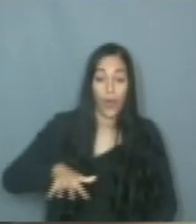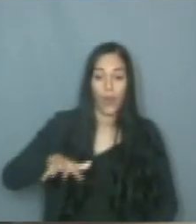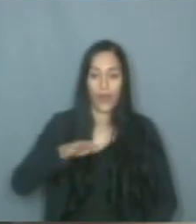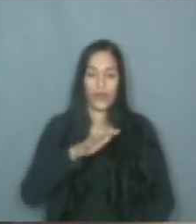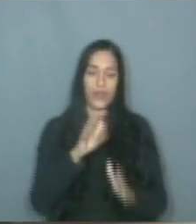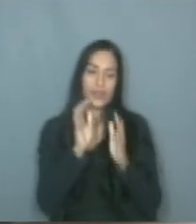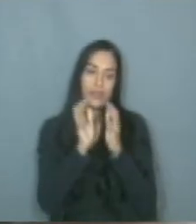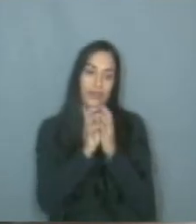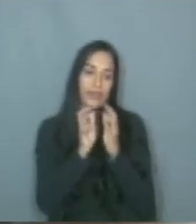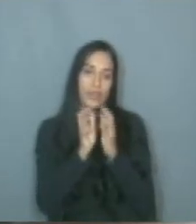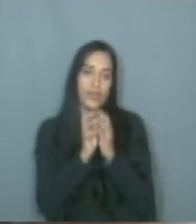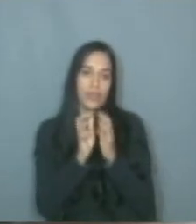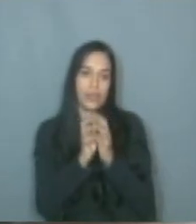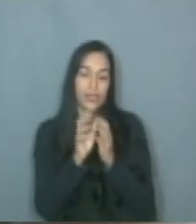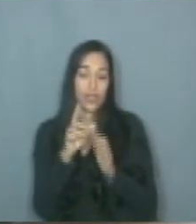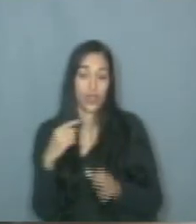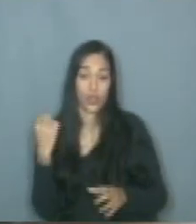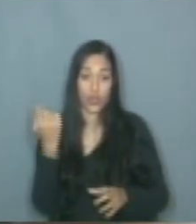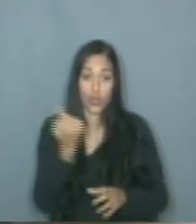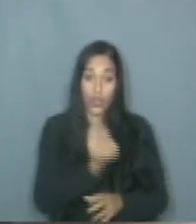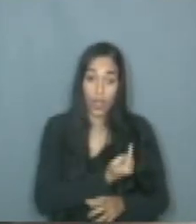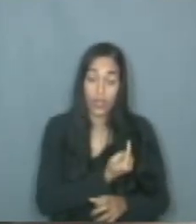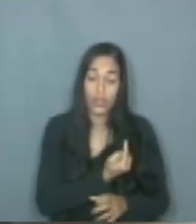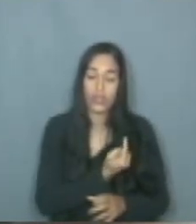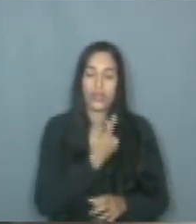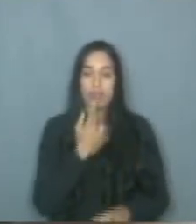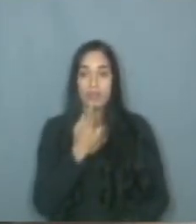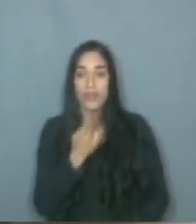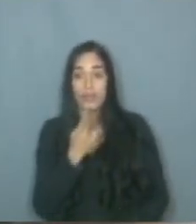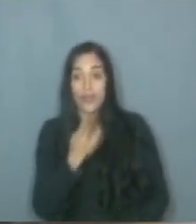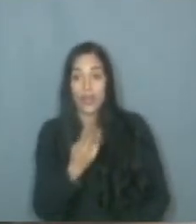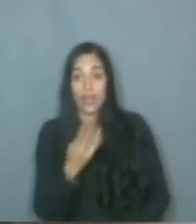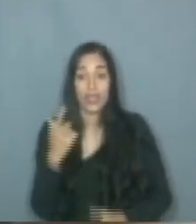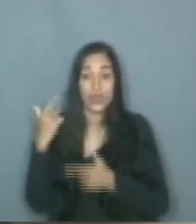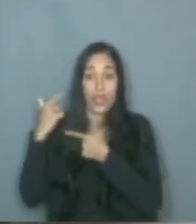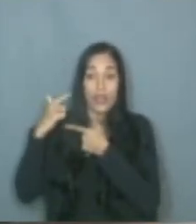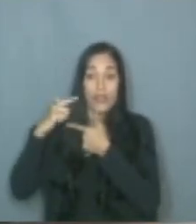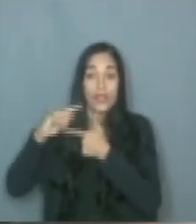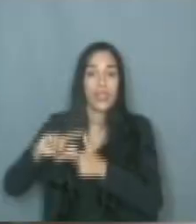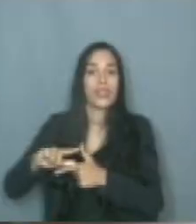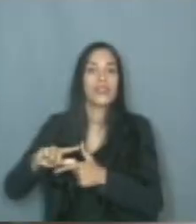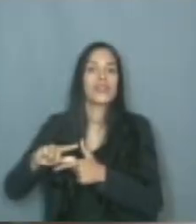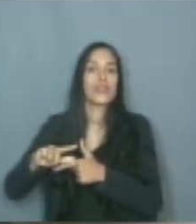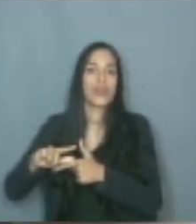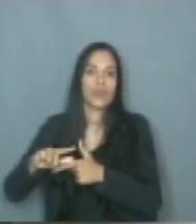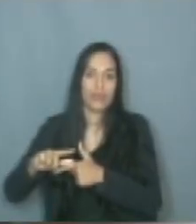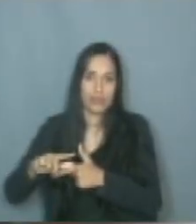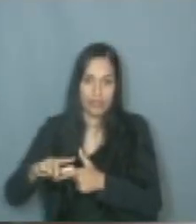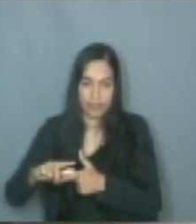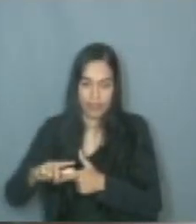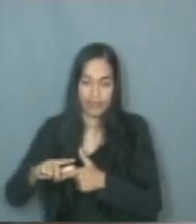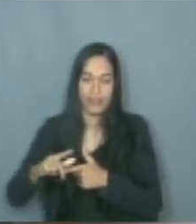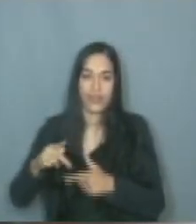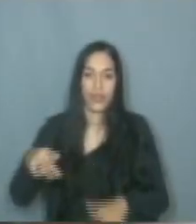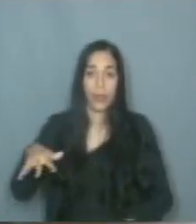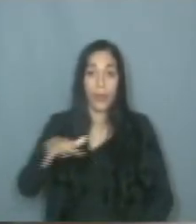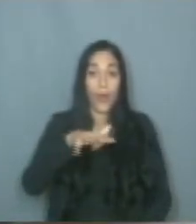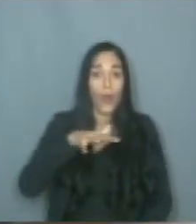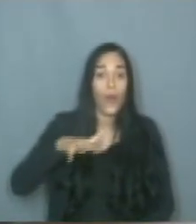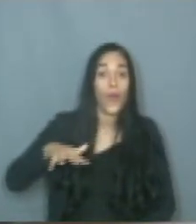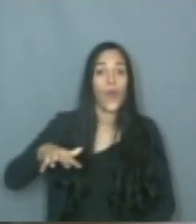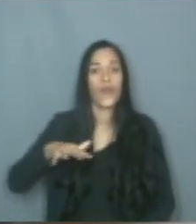recifense. Nós estamos falando de uma tradição que foi constituída pelo povo e